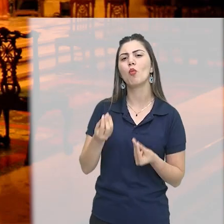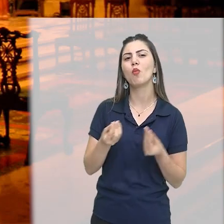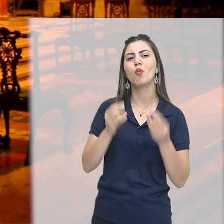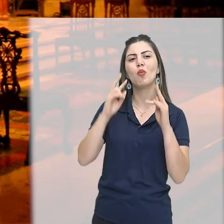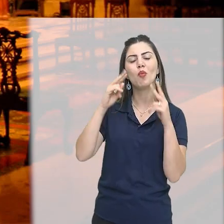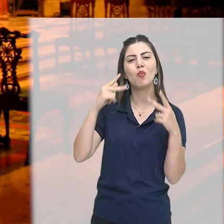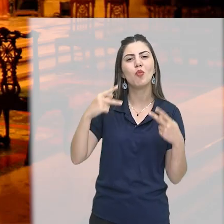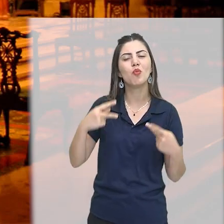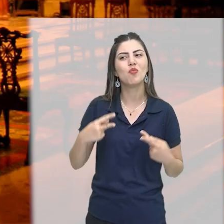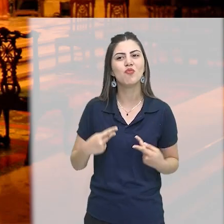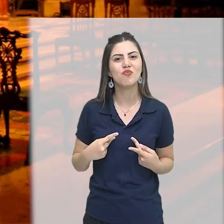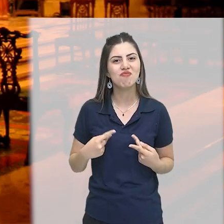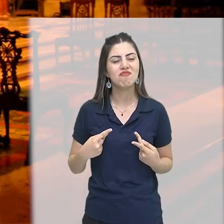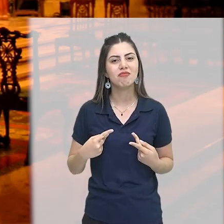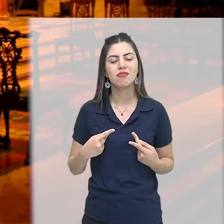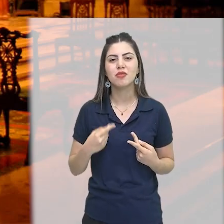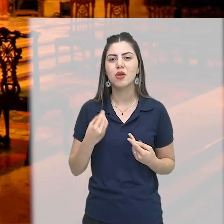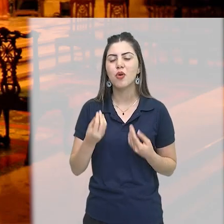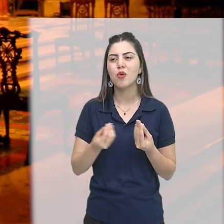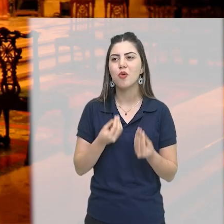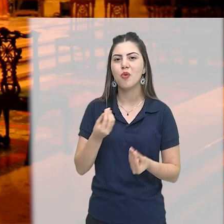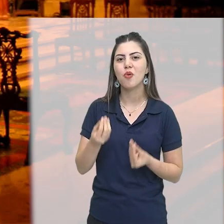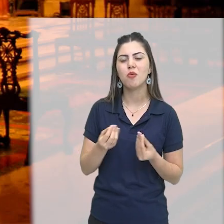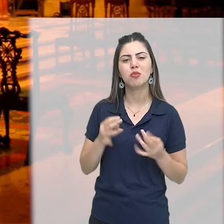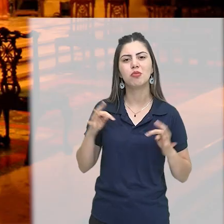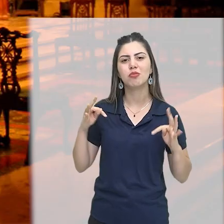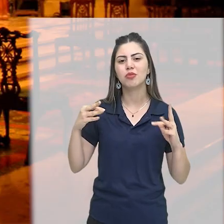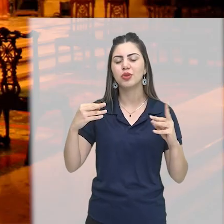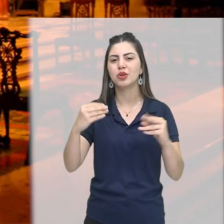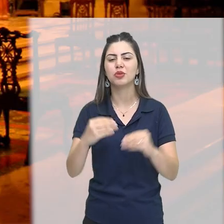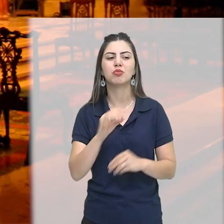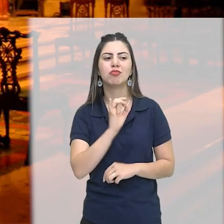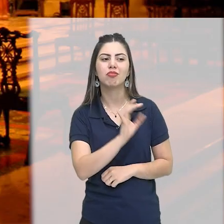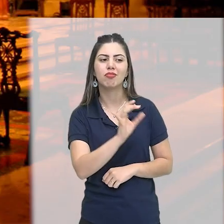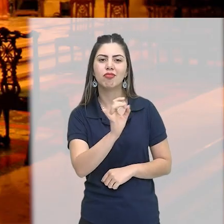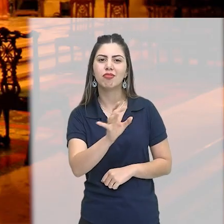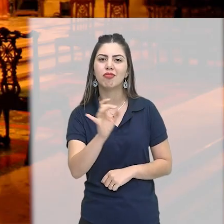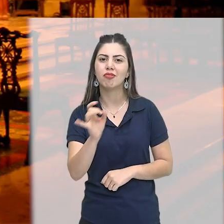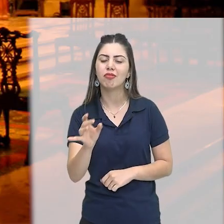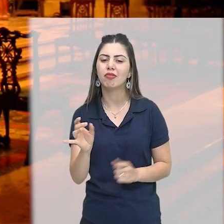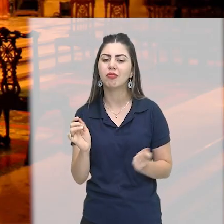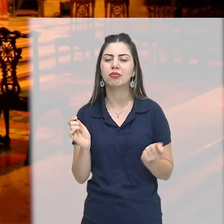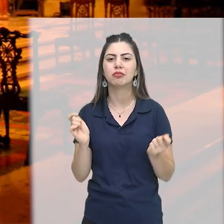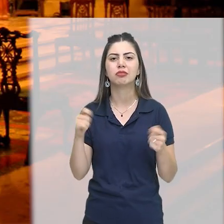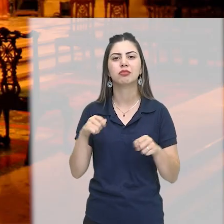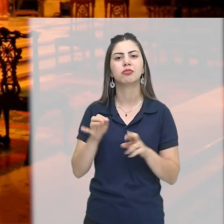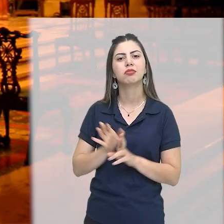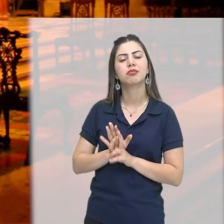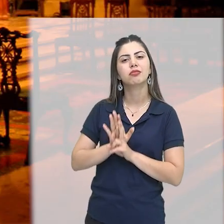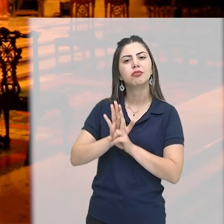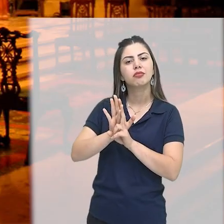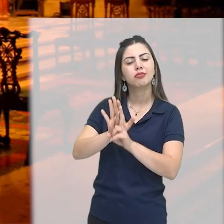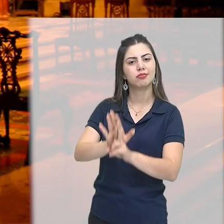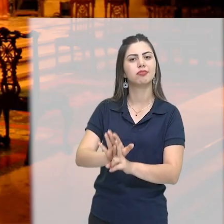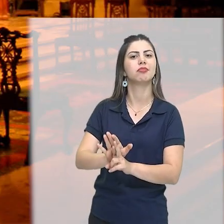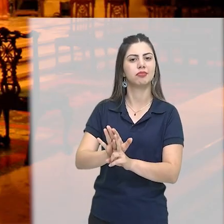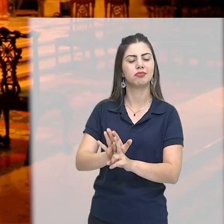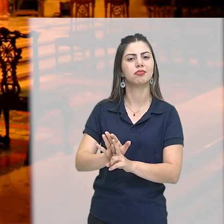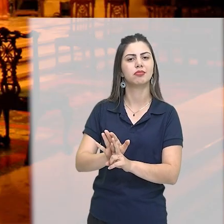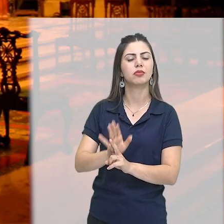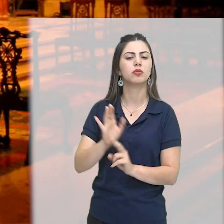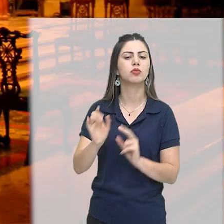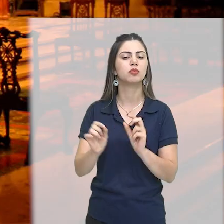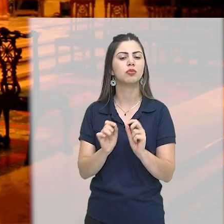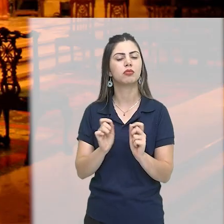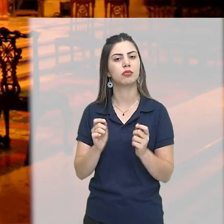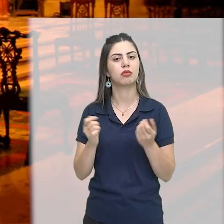como é que o ser humano, como é que a mulher, como é que cada um de nós representamos e de certa